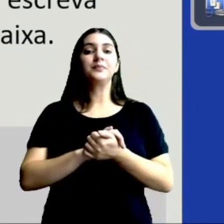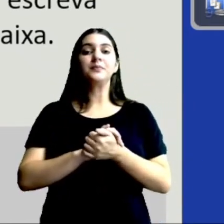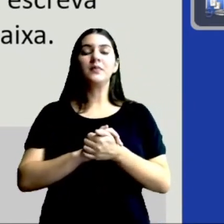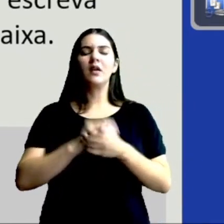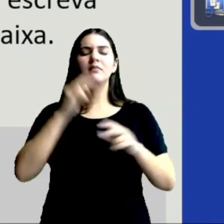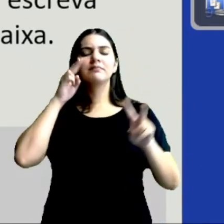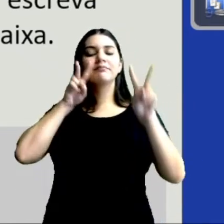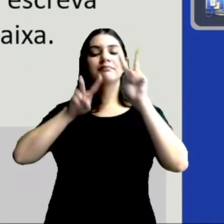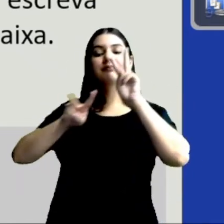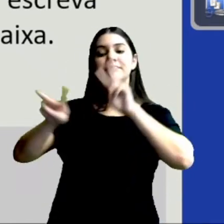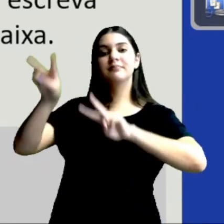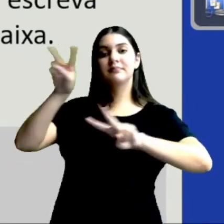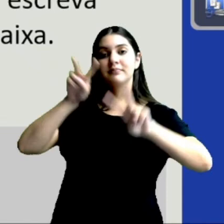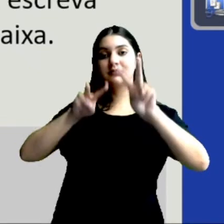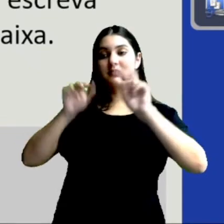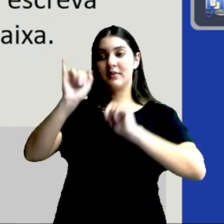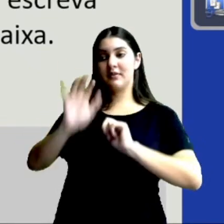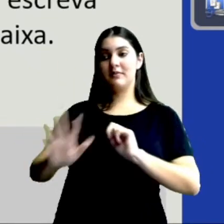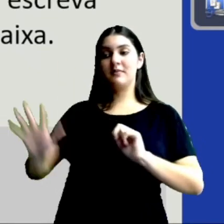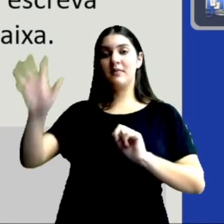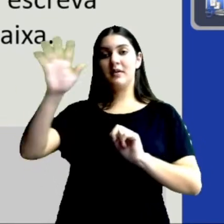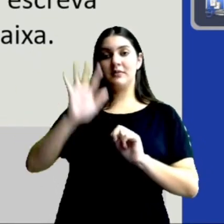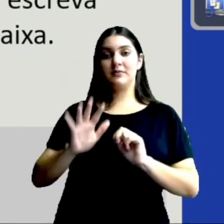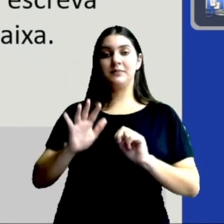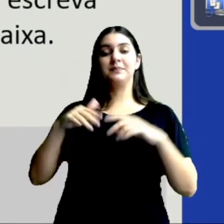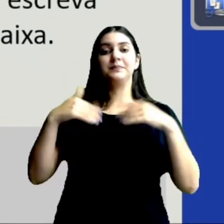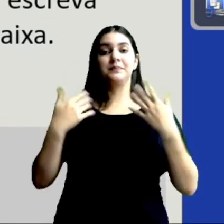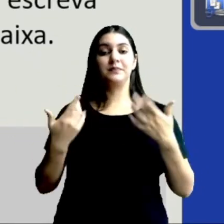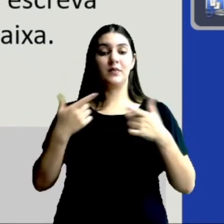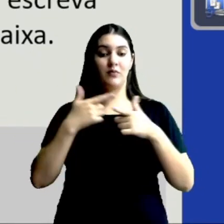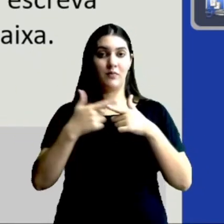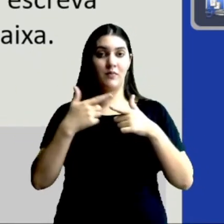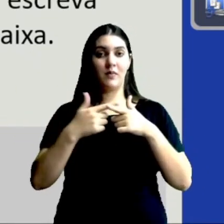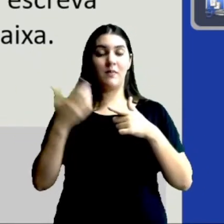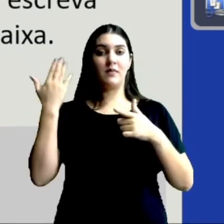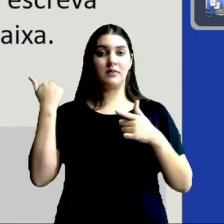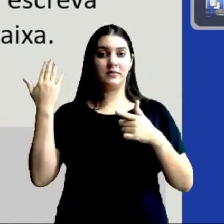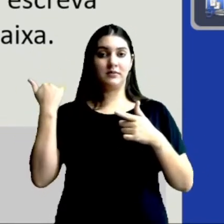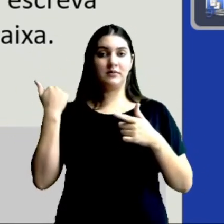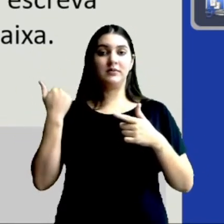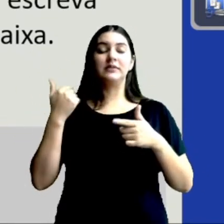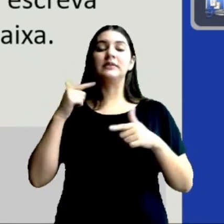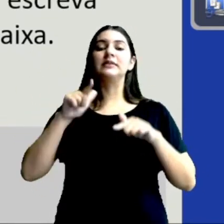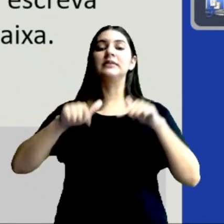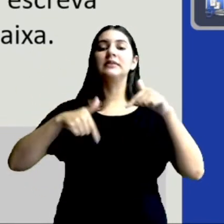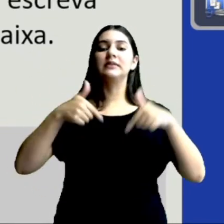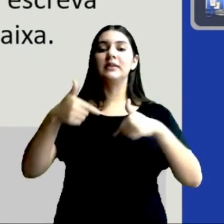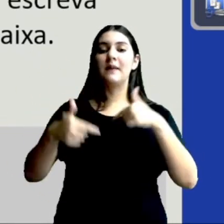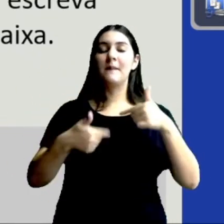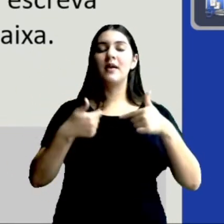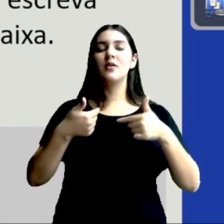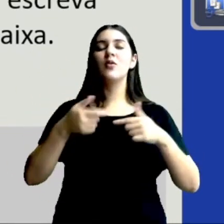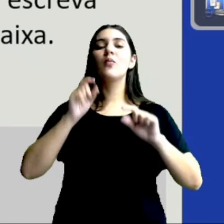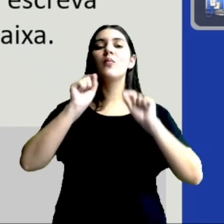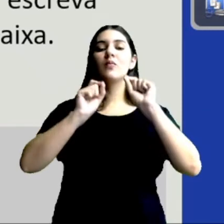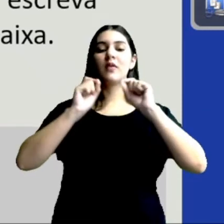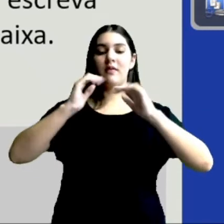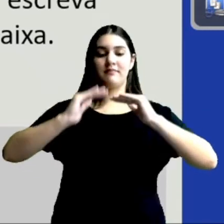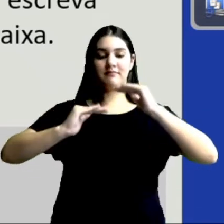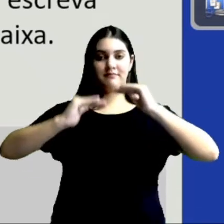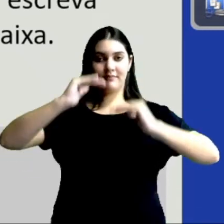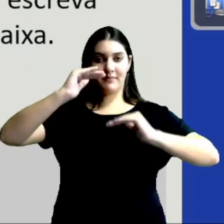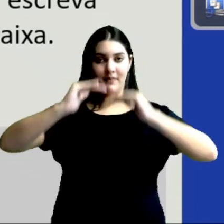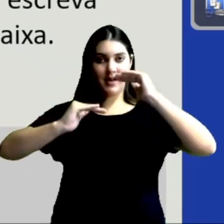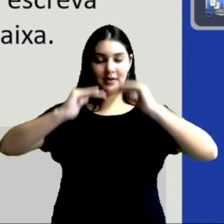comecemos observando aqui a imagem. Nos problemas anteriores, a gente trabalhou com balança, né?